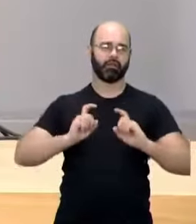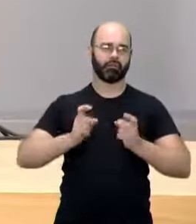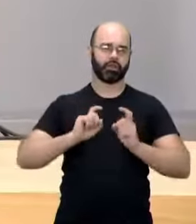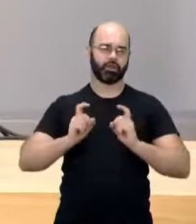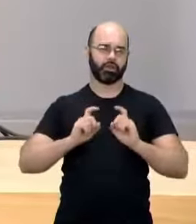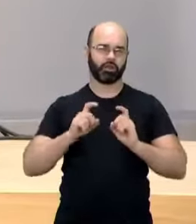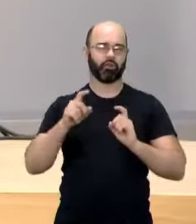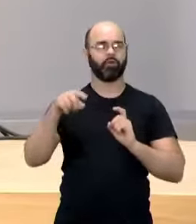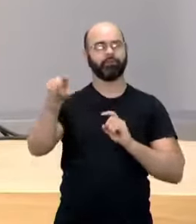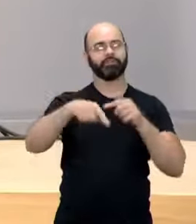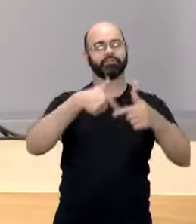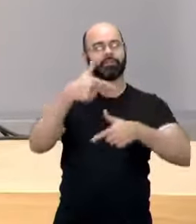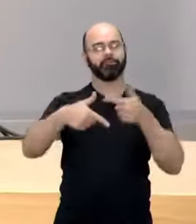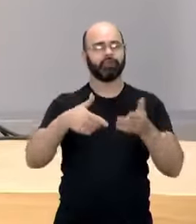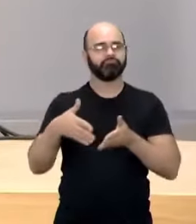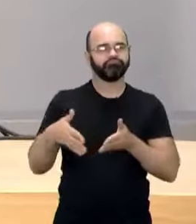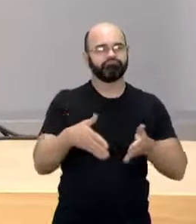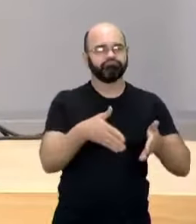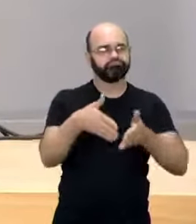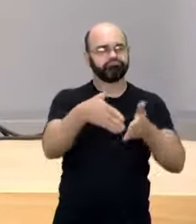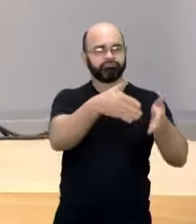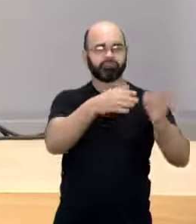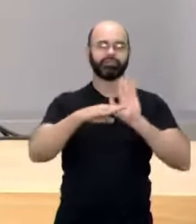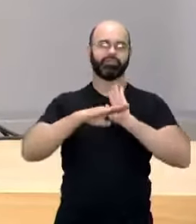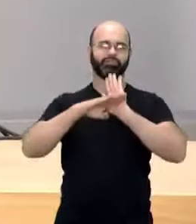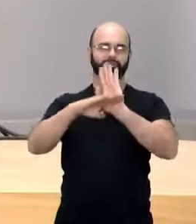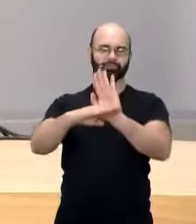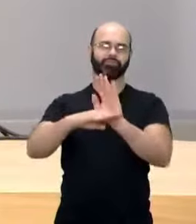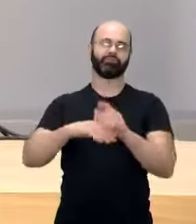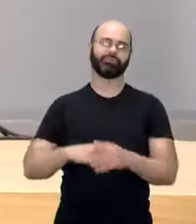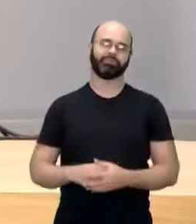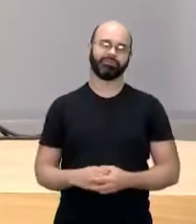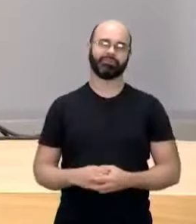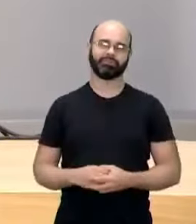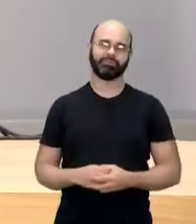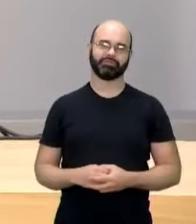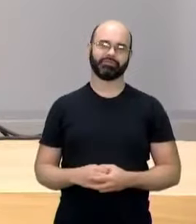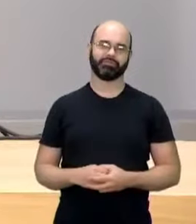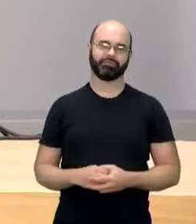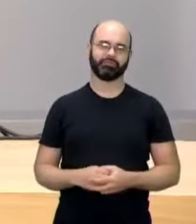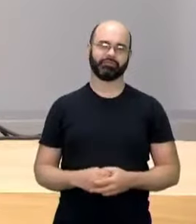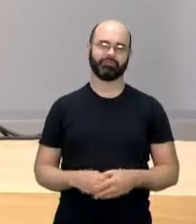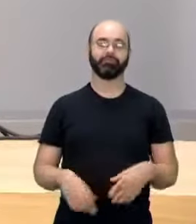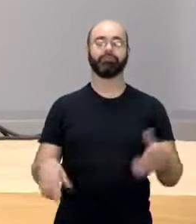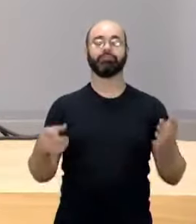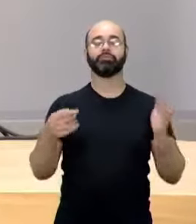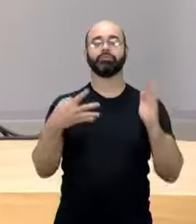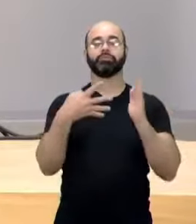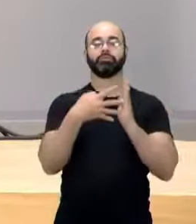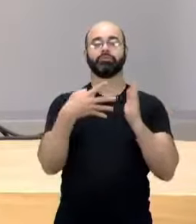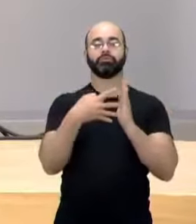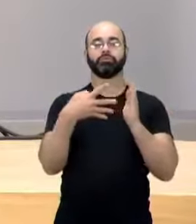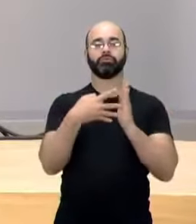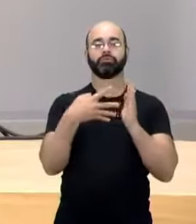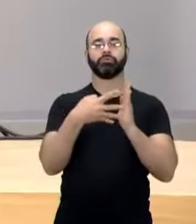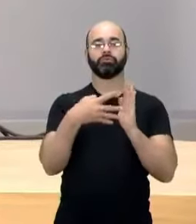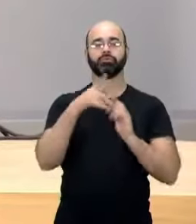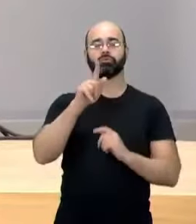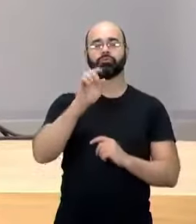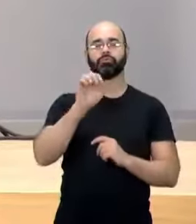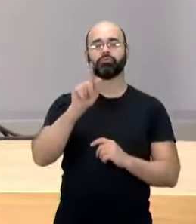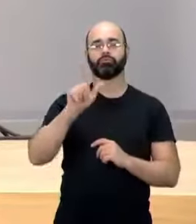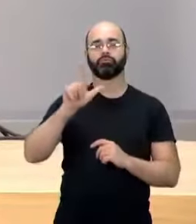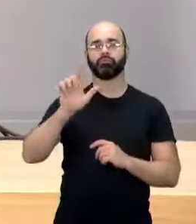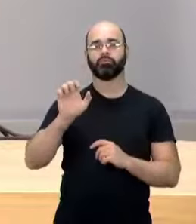ações lá na escola e com certeza preencher esse Google Forms para que a gente possa